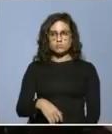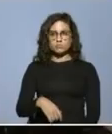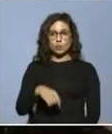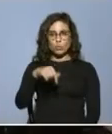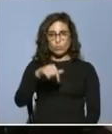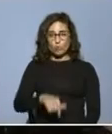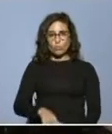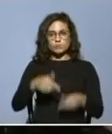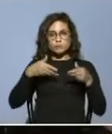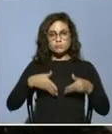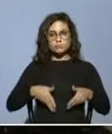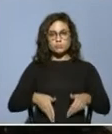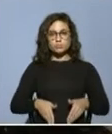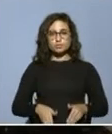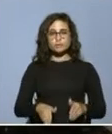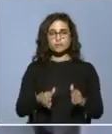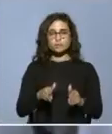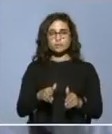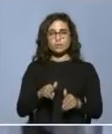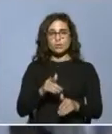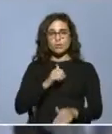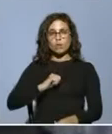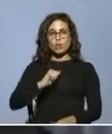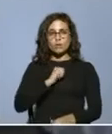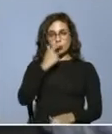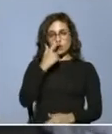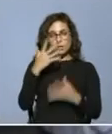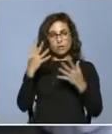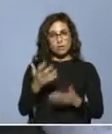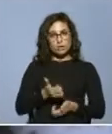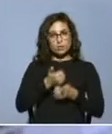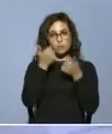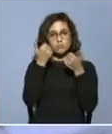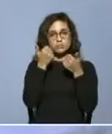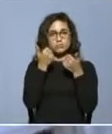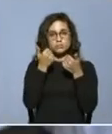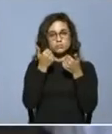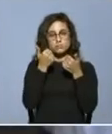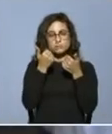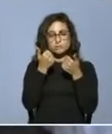Nasceu o nosso Salvador.